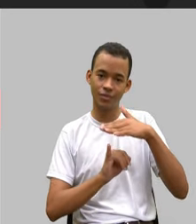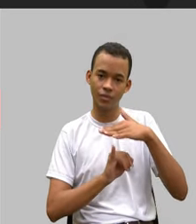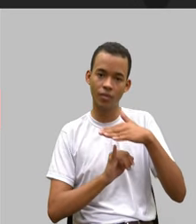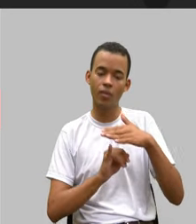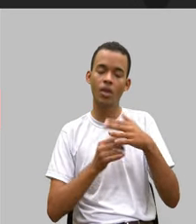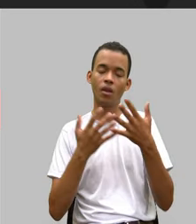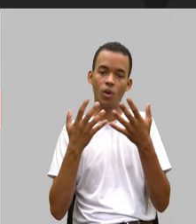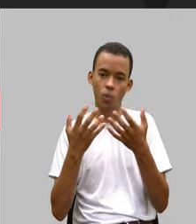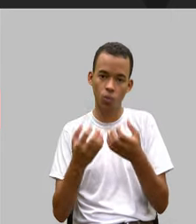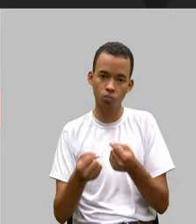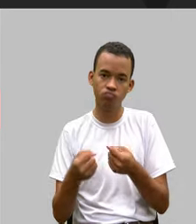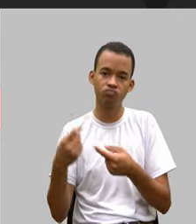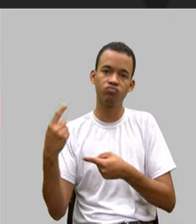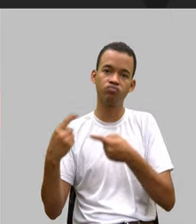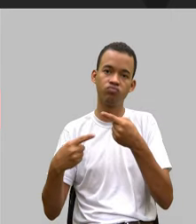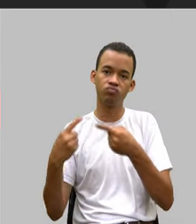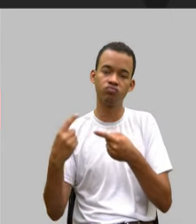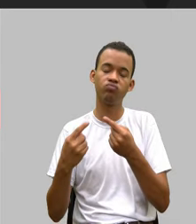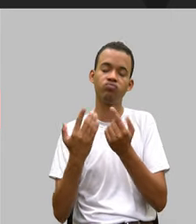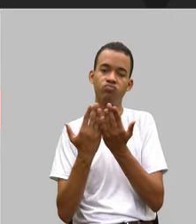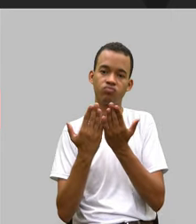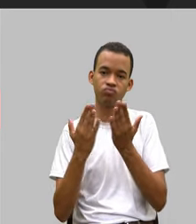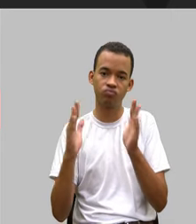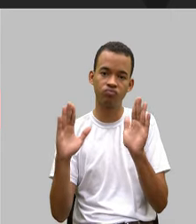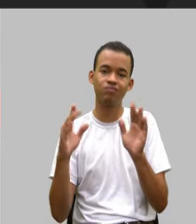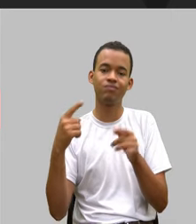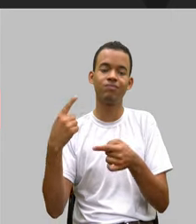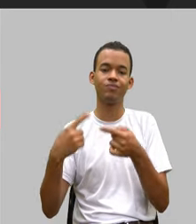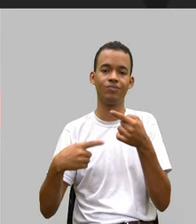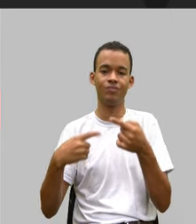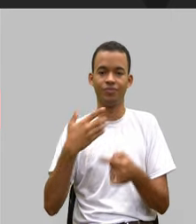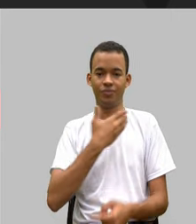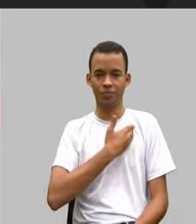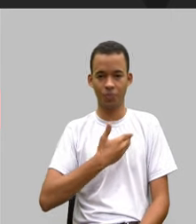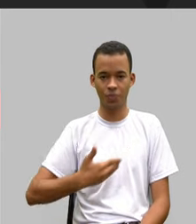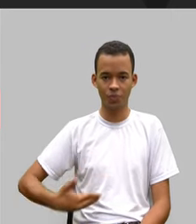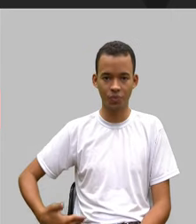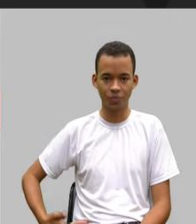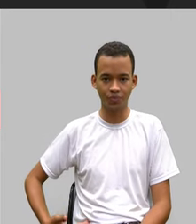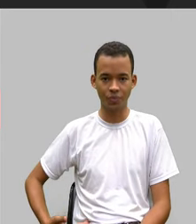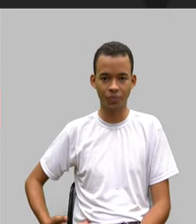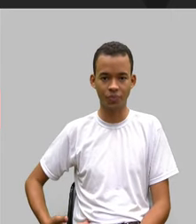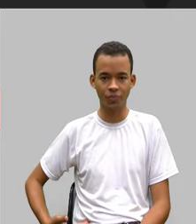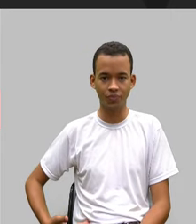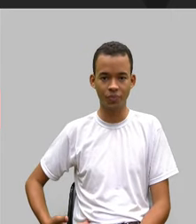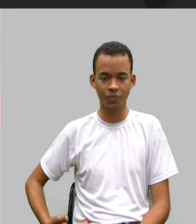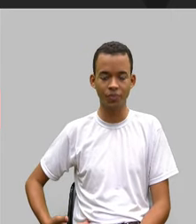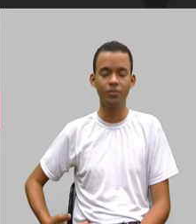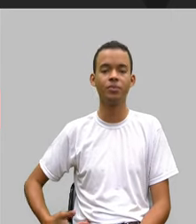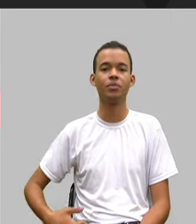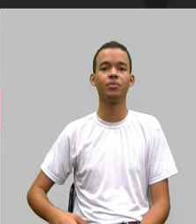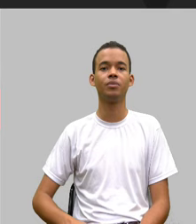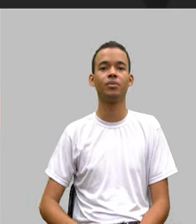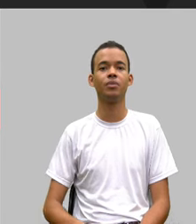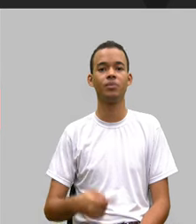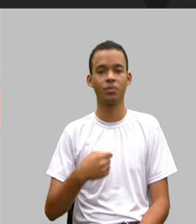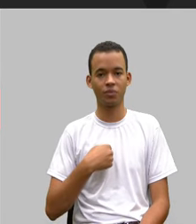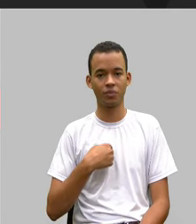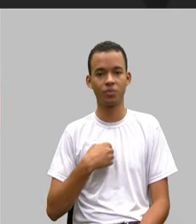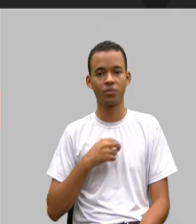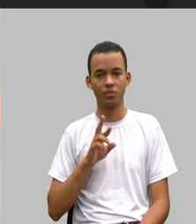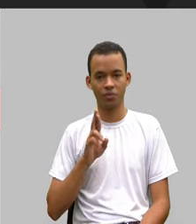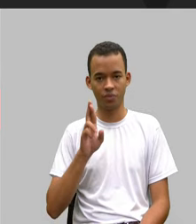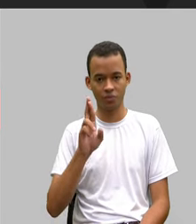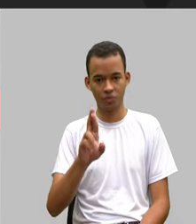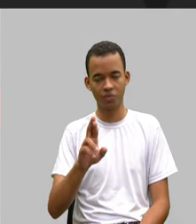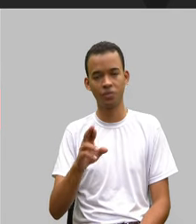realizado essa audiência pública e enquanto representante da da comissão nacional da canalis ininal